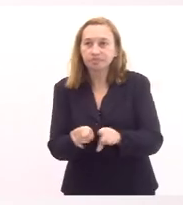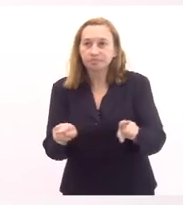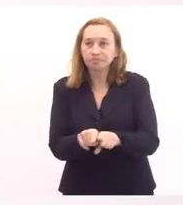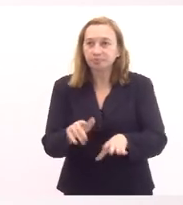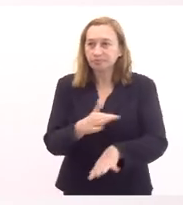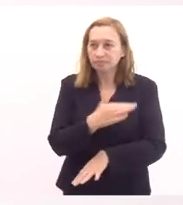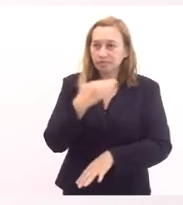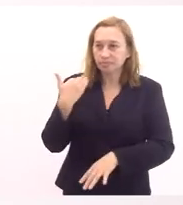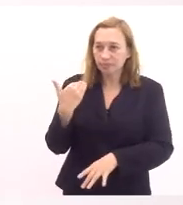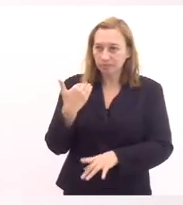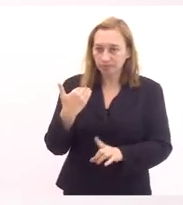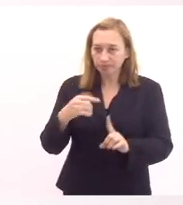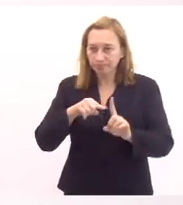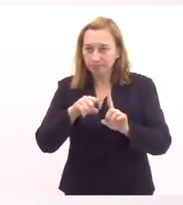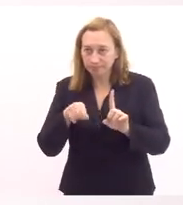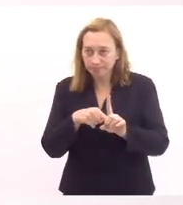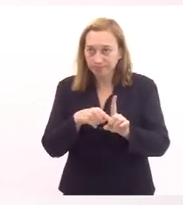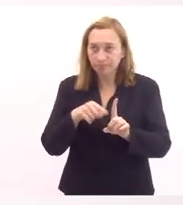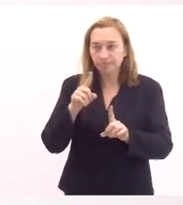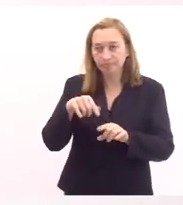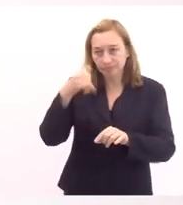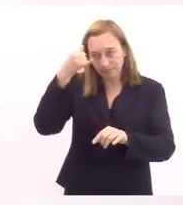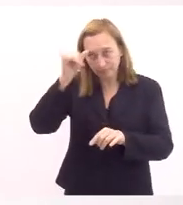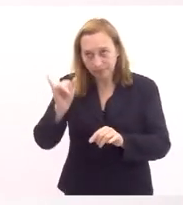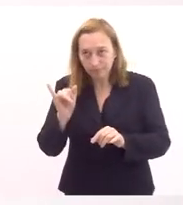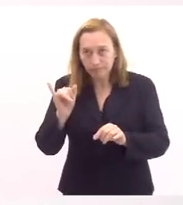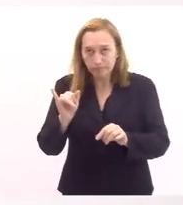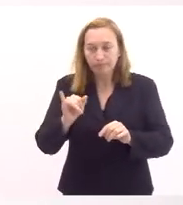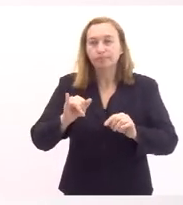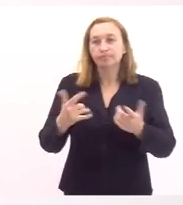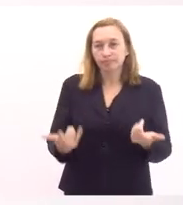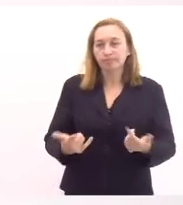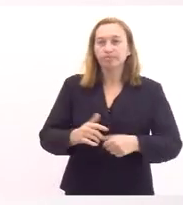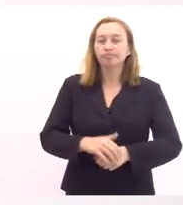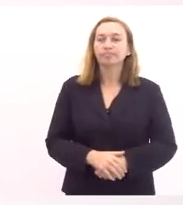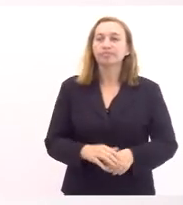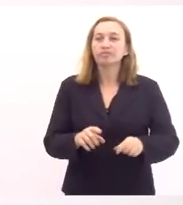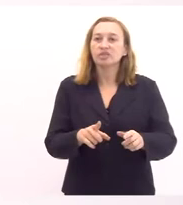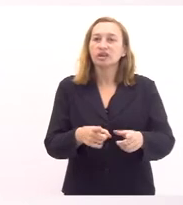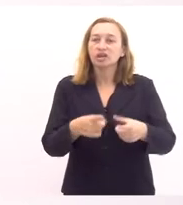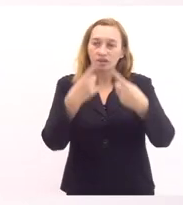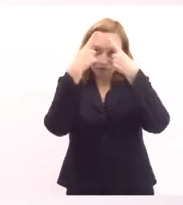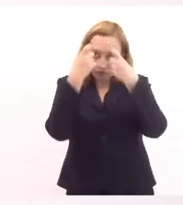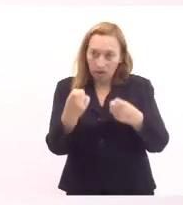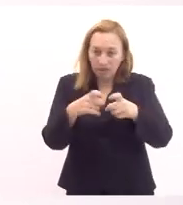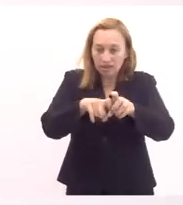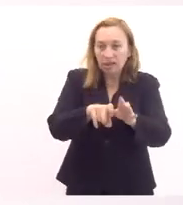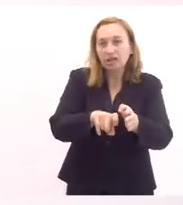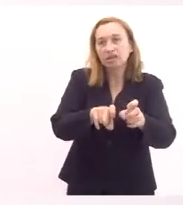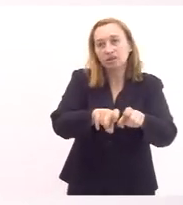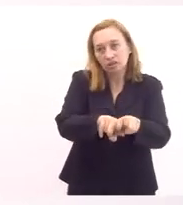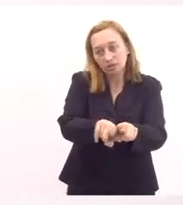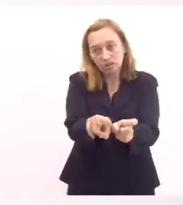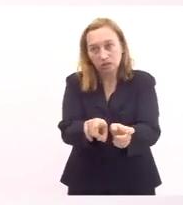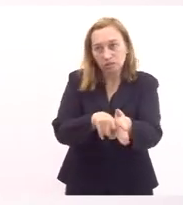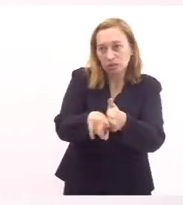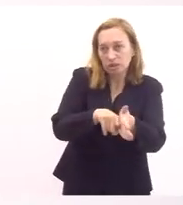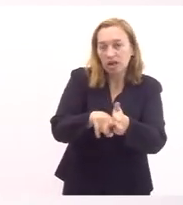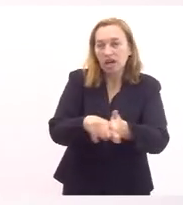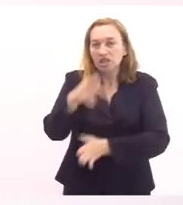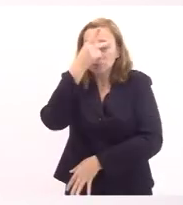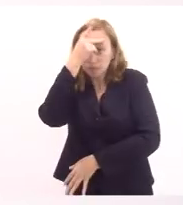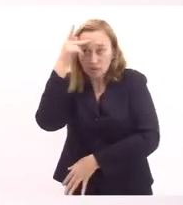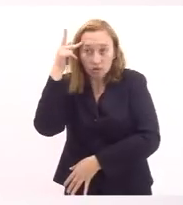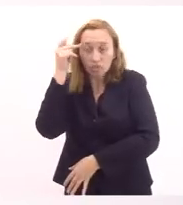a morte materna evitável ela é a expressão máxima dessa violência obstétrica as pessoas morrem na sua gestação